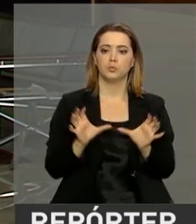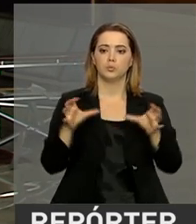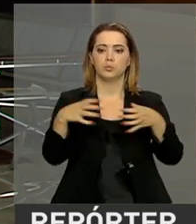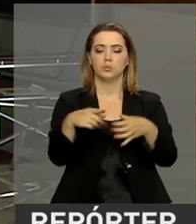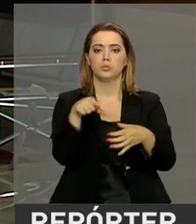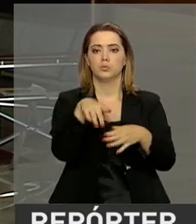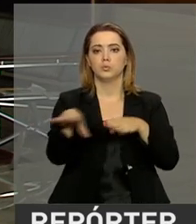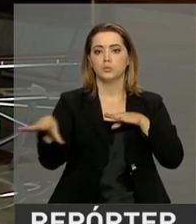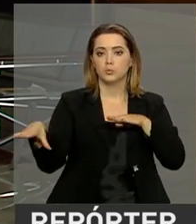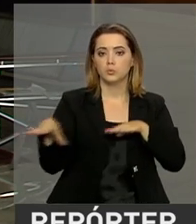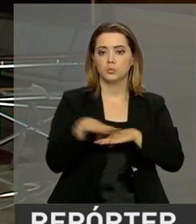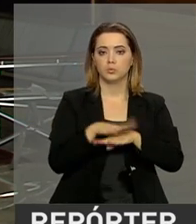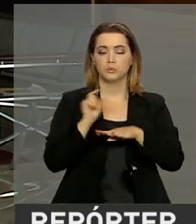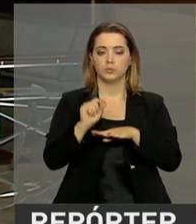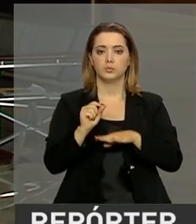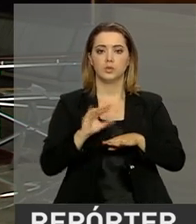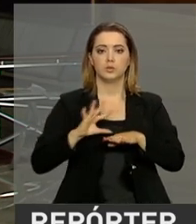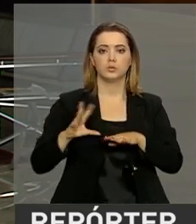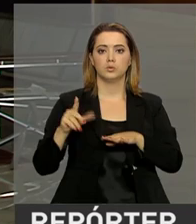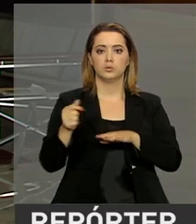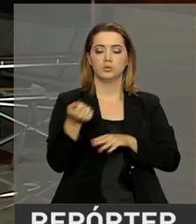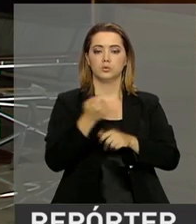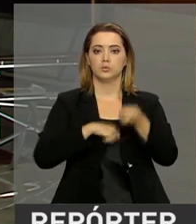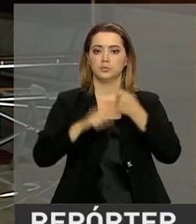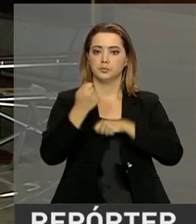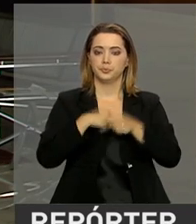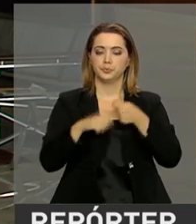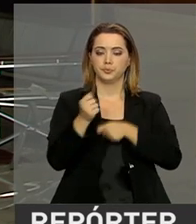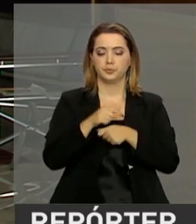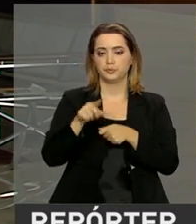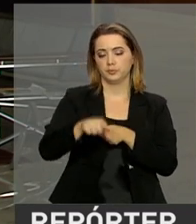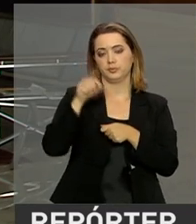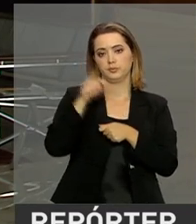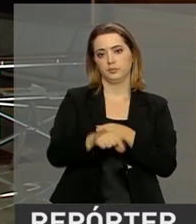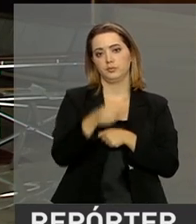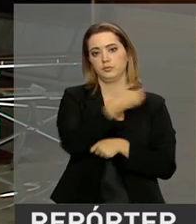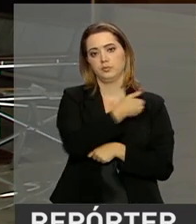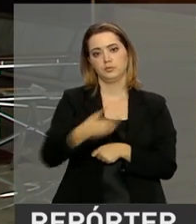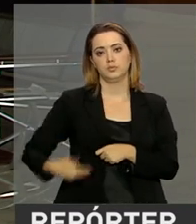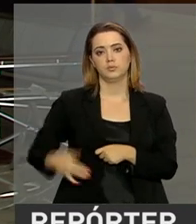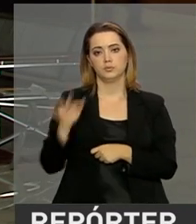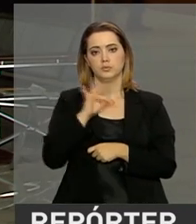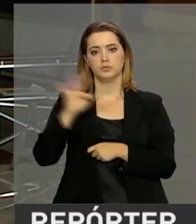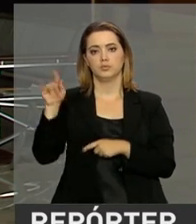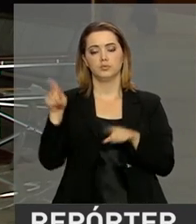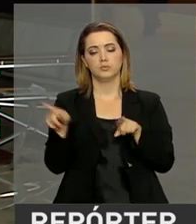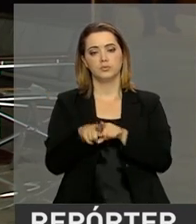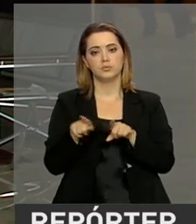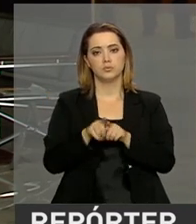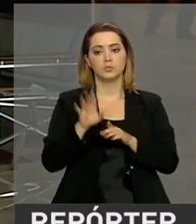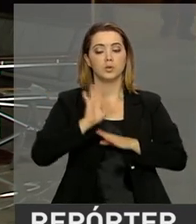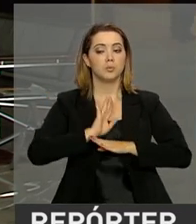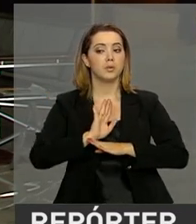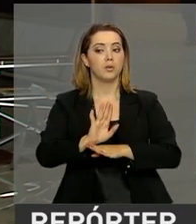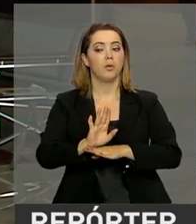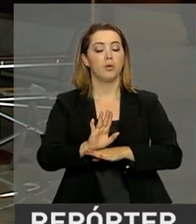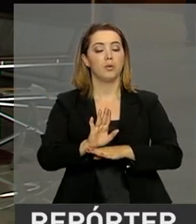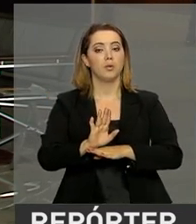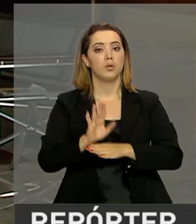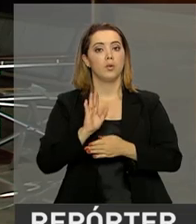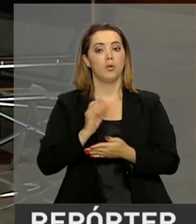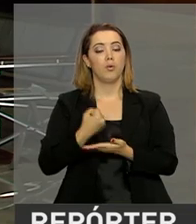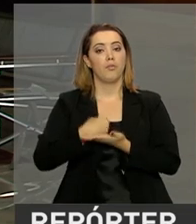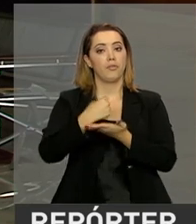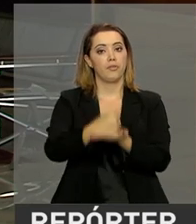do setor calçadista as medidas econômicas adotadas pelo governo federal e também oferecer a contribuição do